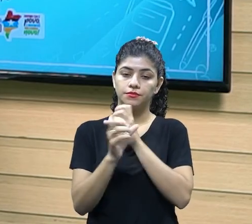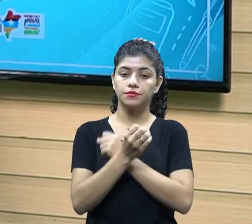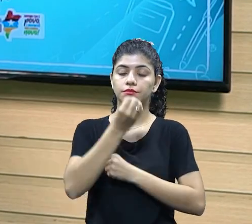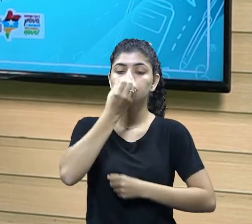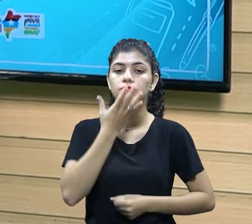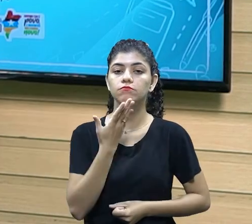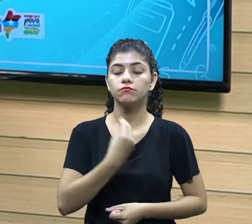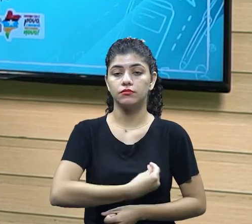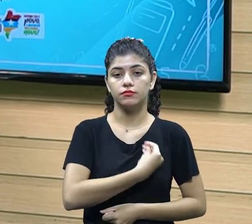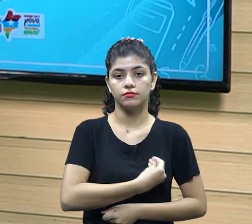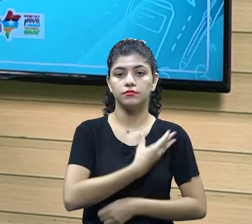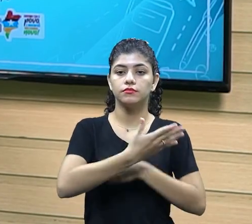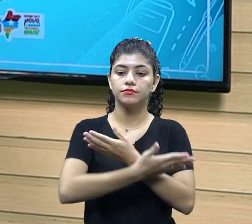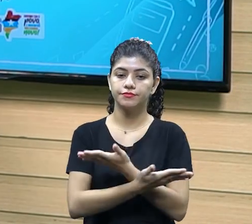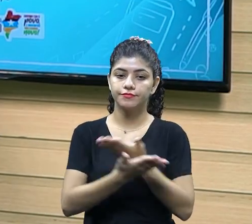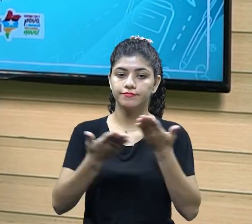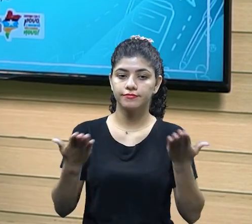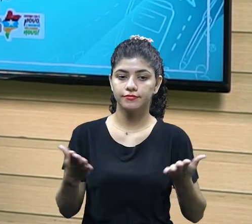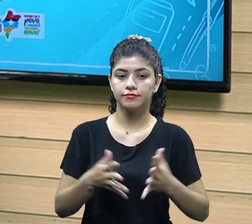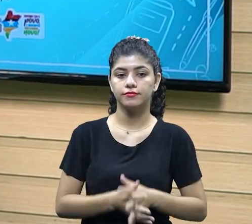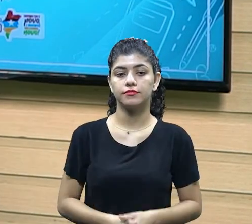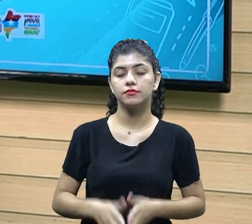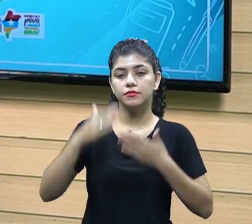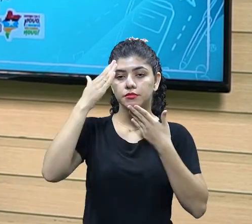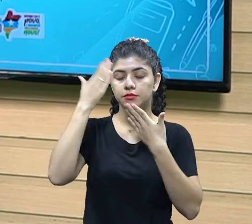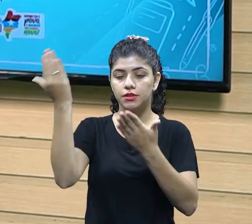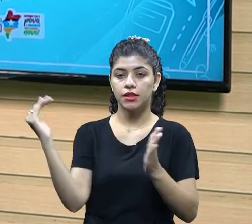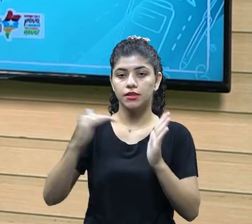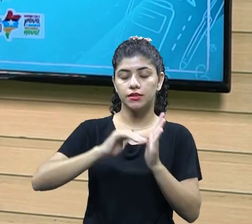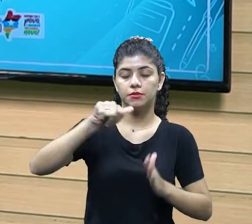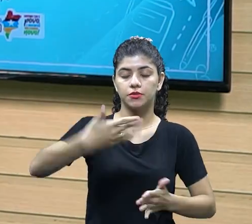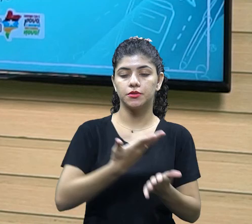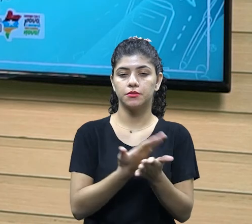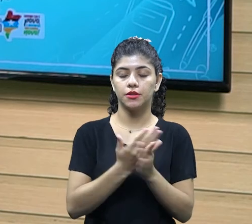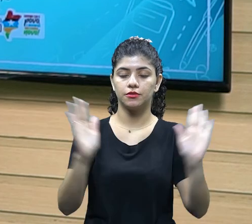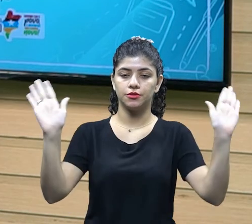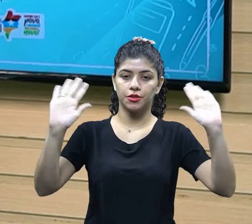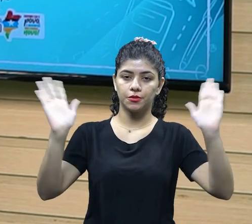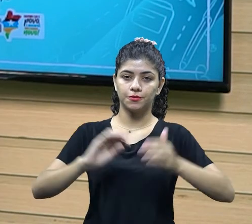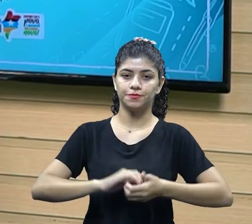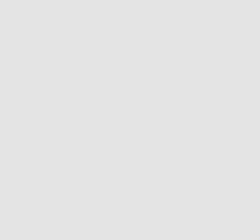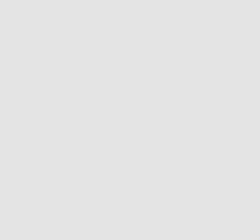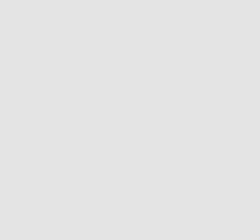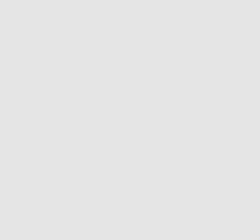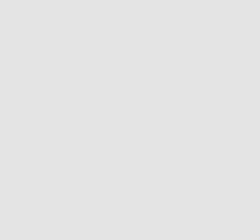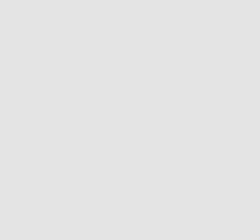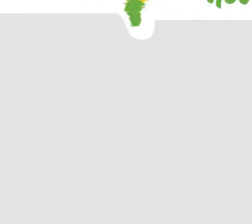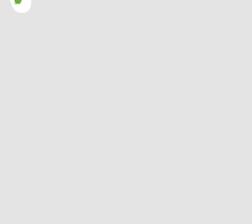contabilidade, que ela vai ser muito bom para vocês, né? Muito obrigado e até a próxima.